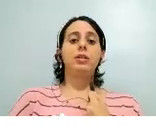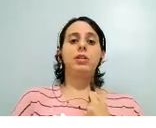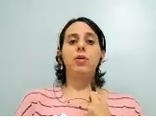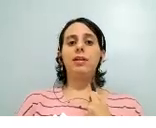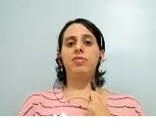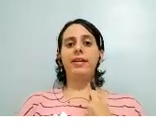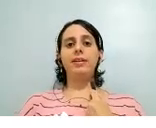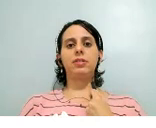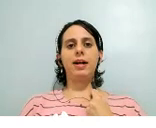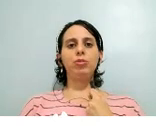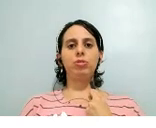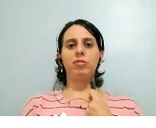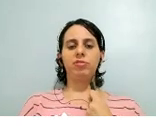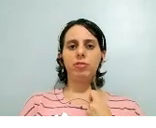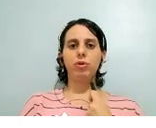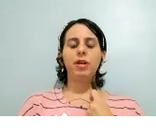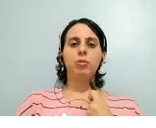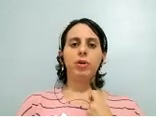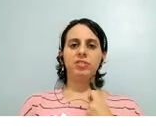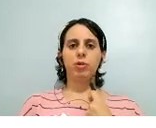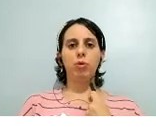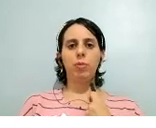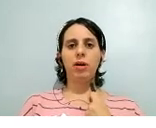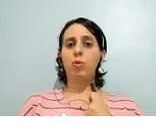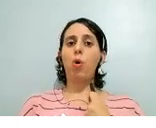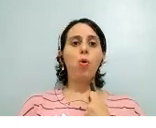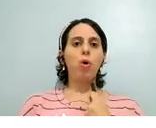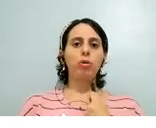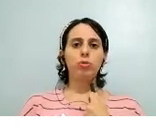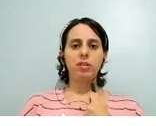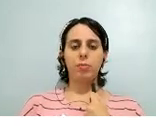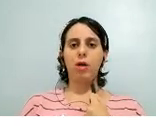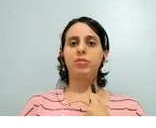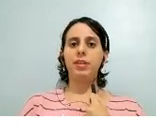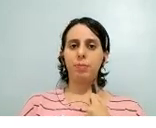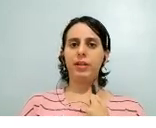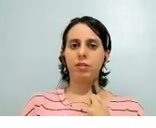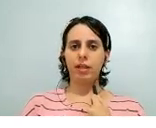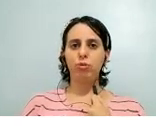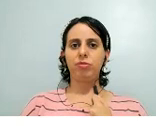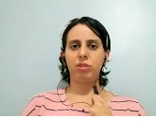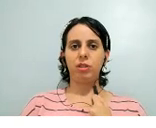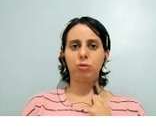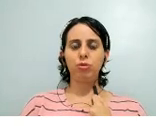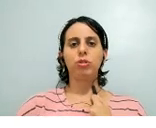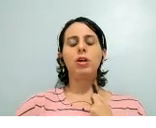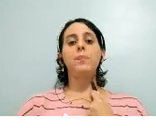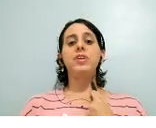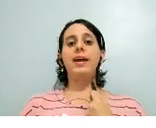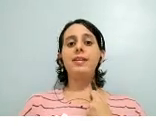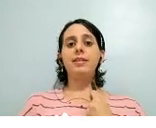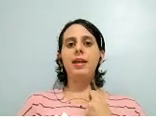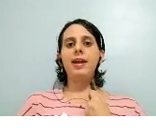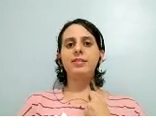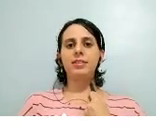né? Então, ele vai entrar num ser vivo, que pode ser um humano ou outro animal, dependendo do vírus.